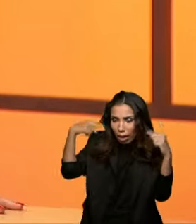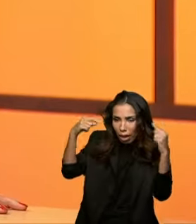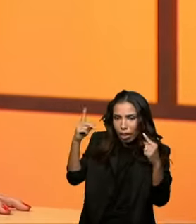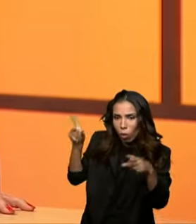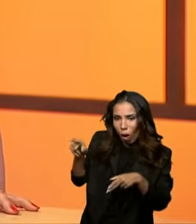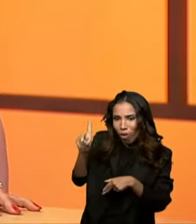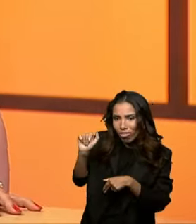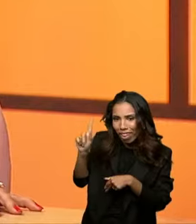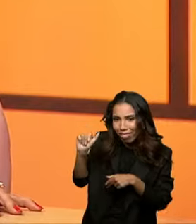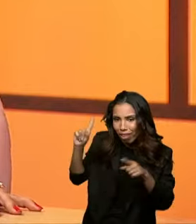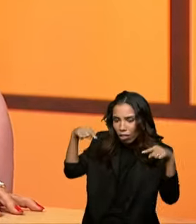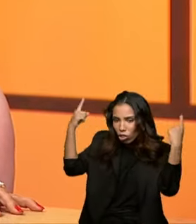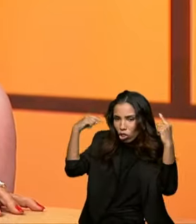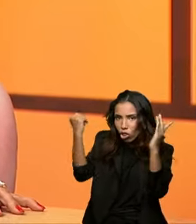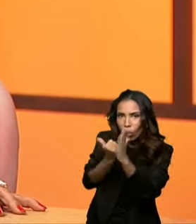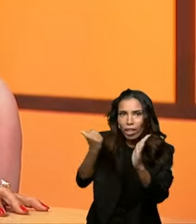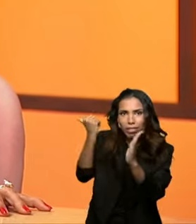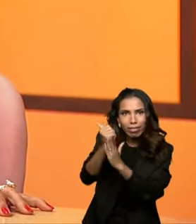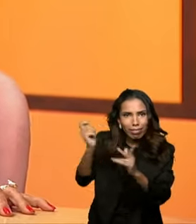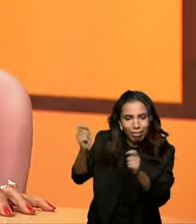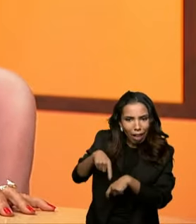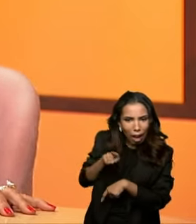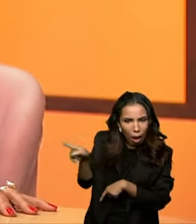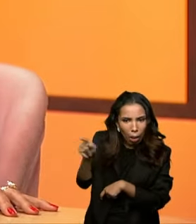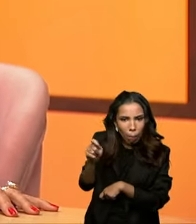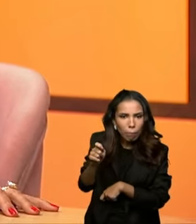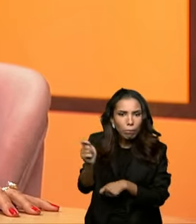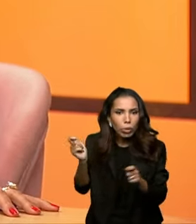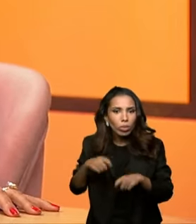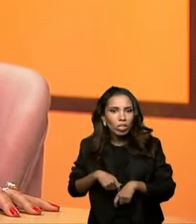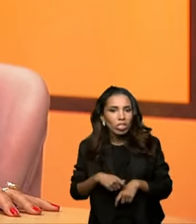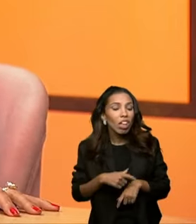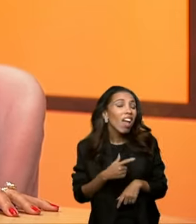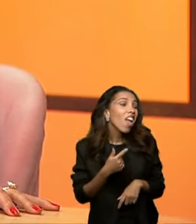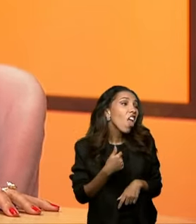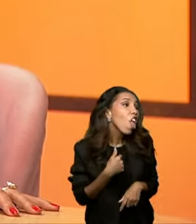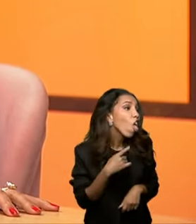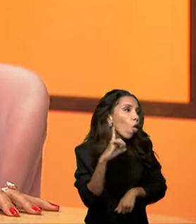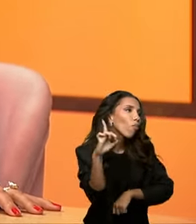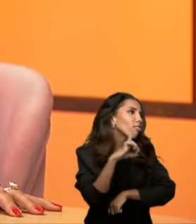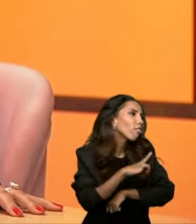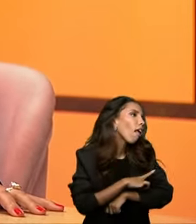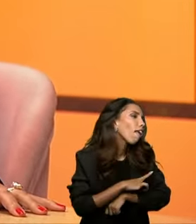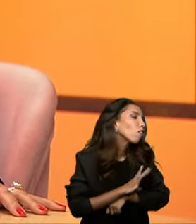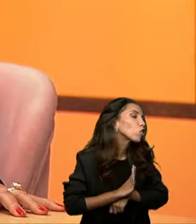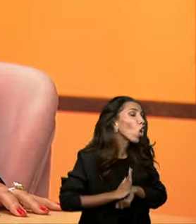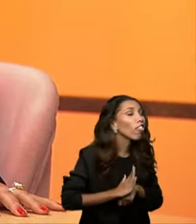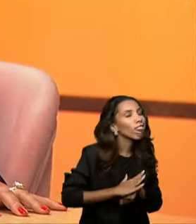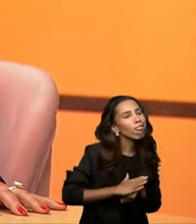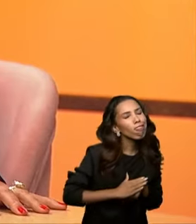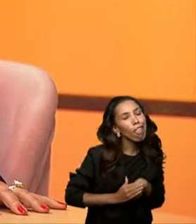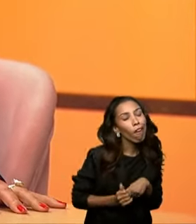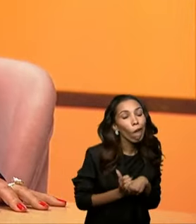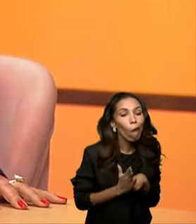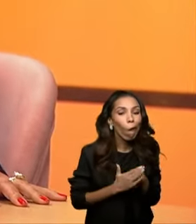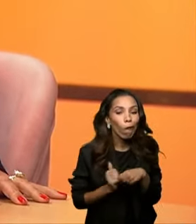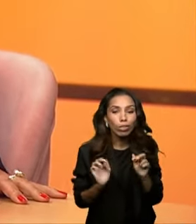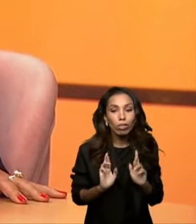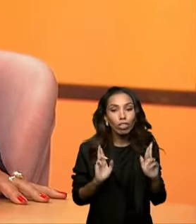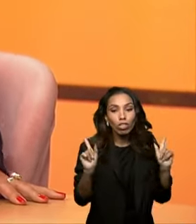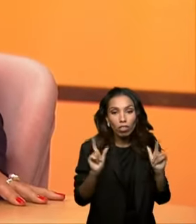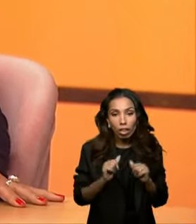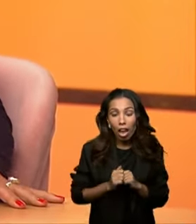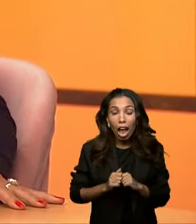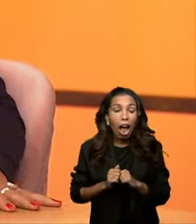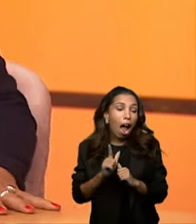Minha filha, eu sou dengue, eu não sou da dengue. Você gosta do dengue. Você é dengosa, você é dengosa. A vida é movimento, você não pode deixar com a parada, pois meu